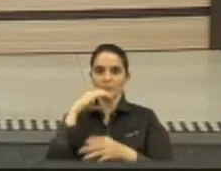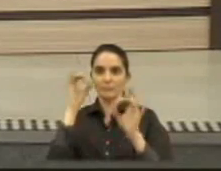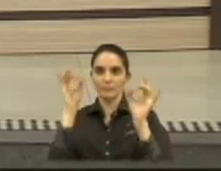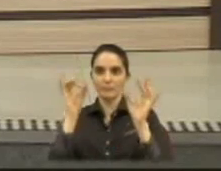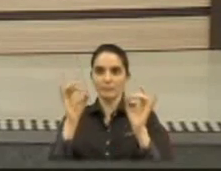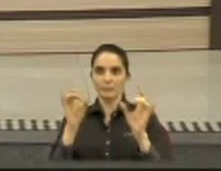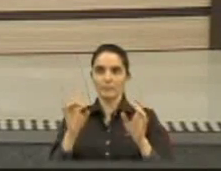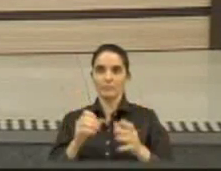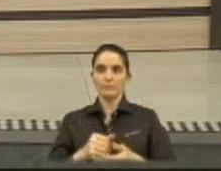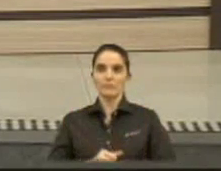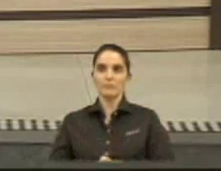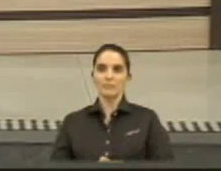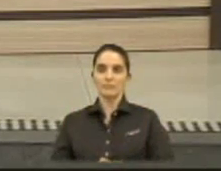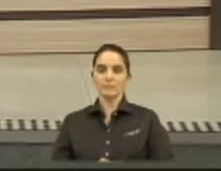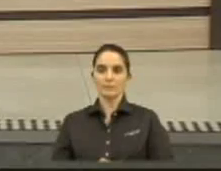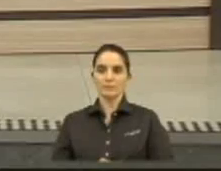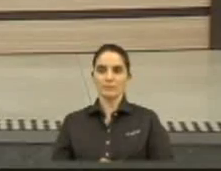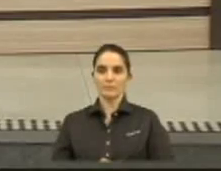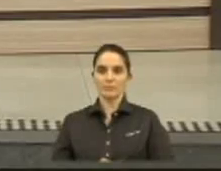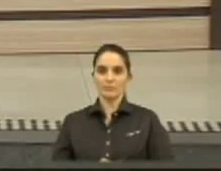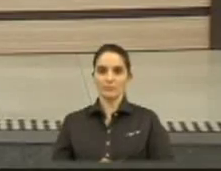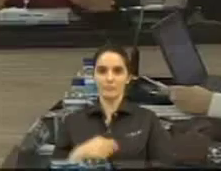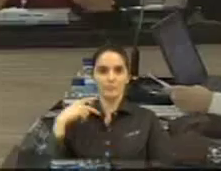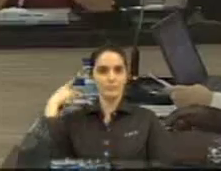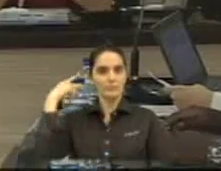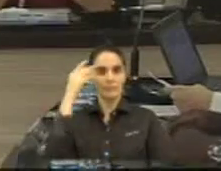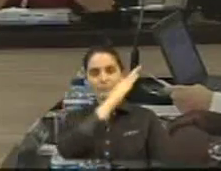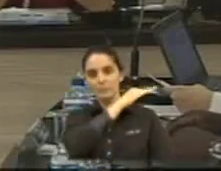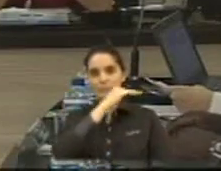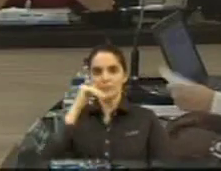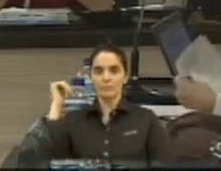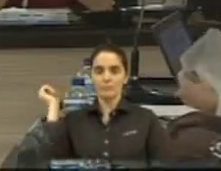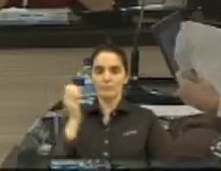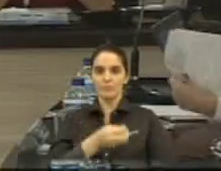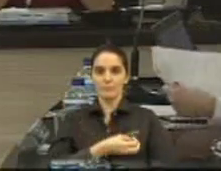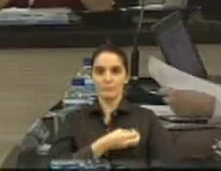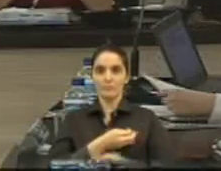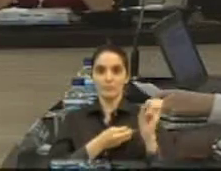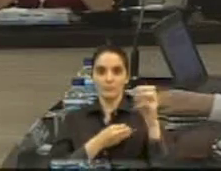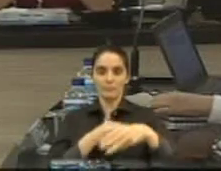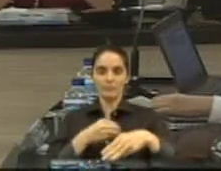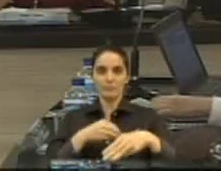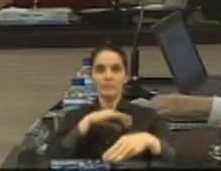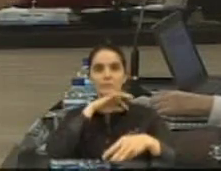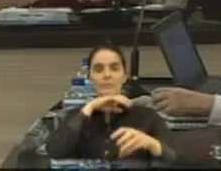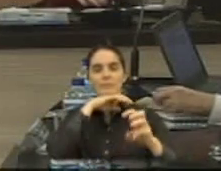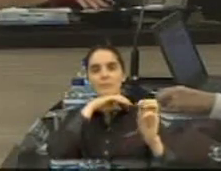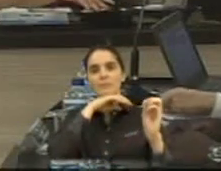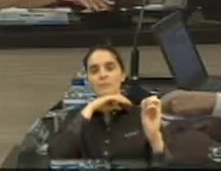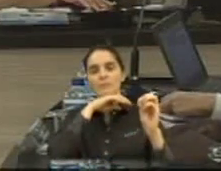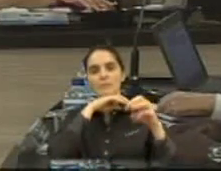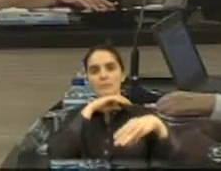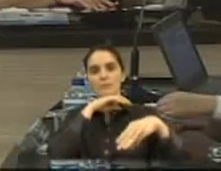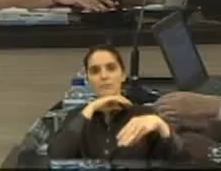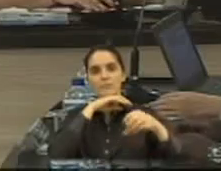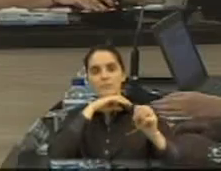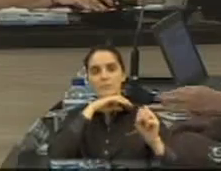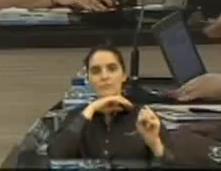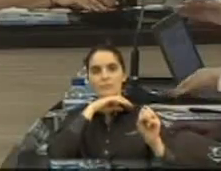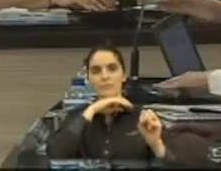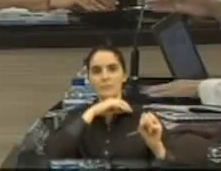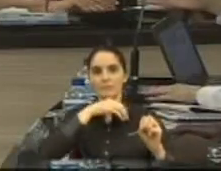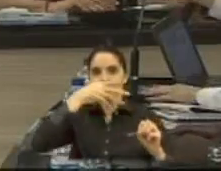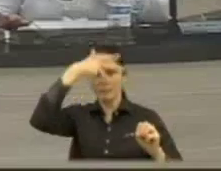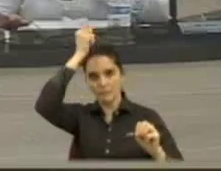urgência especial. Vereador Aloísio Marinho de Andrade. Sim. André Henrique da Silva. Sim.